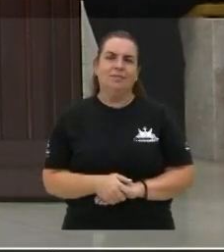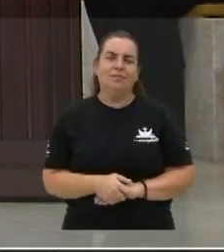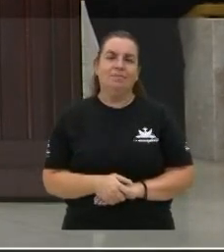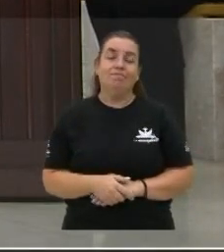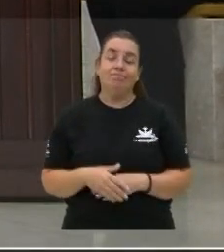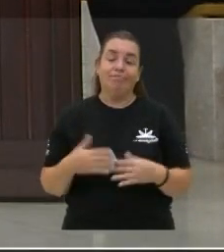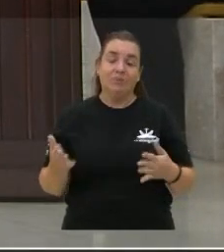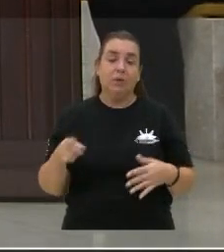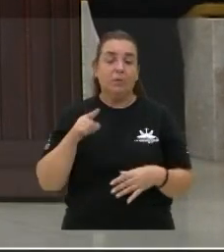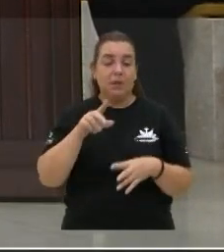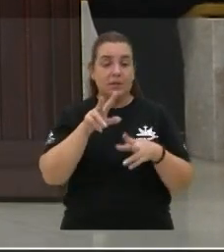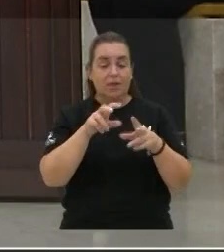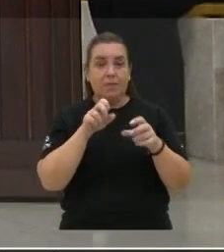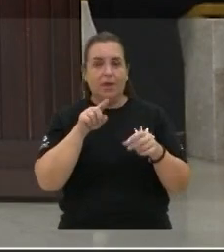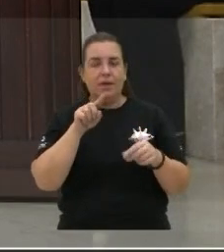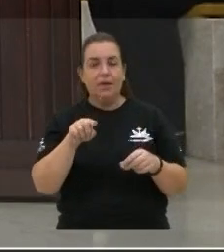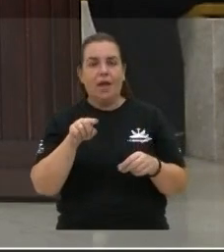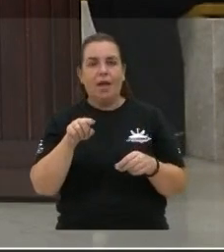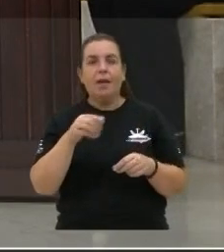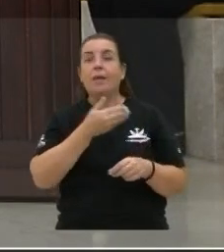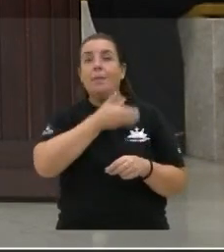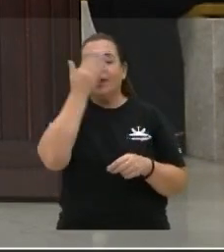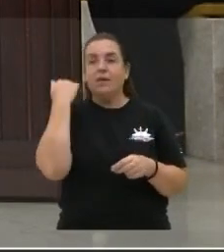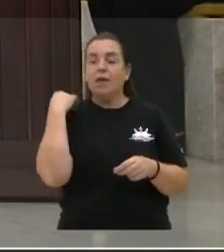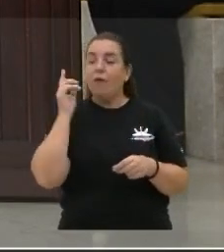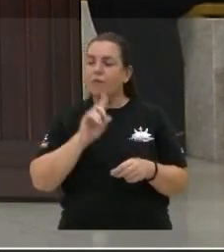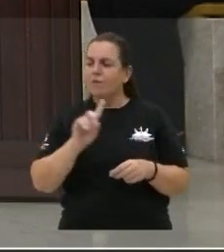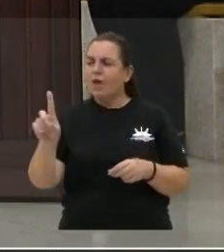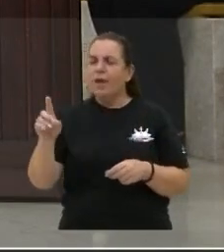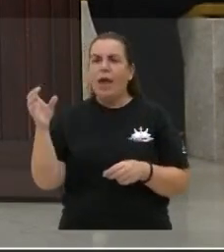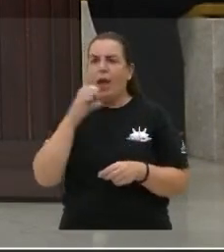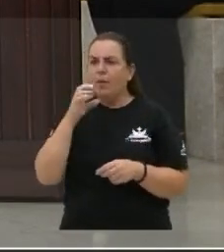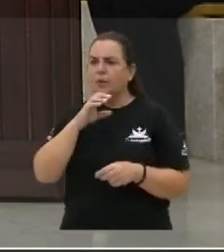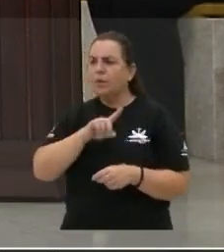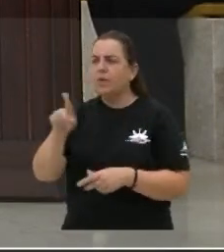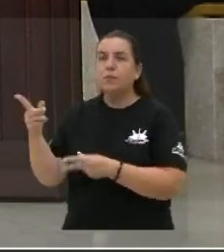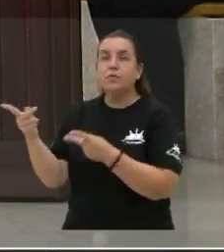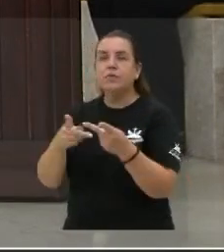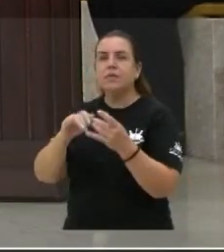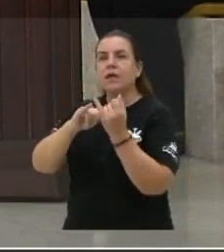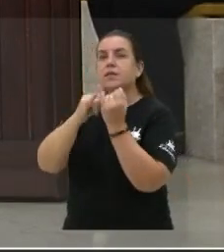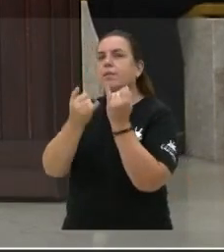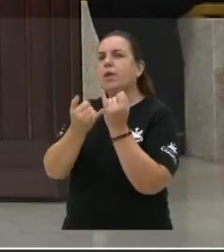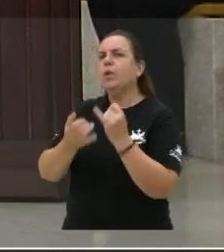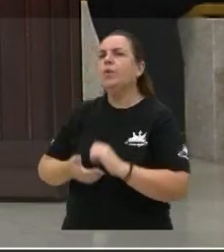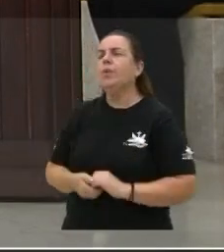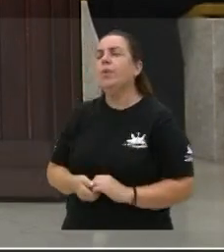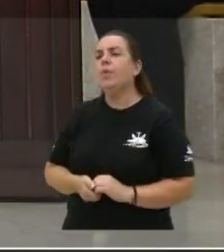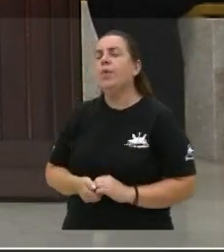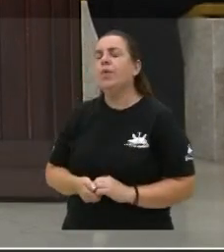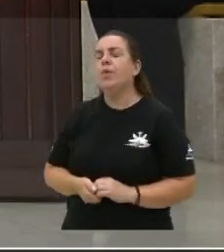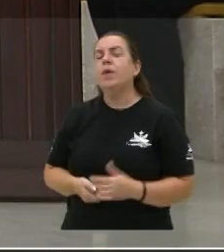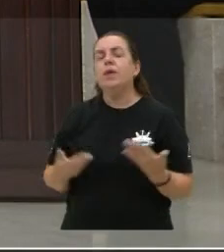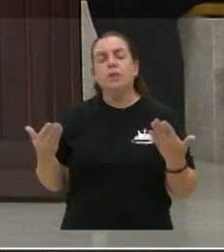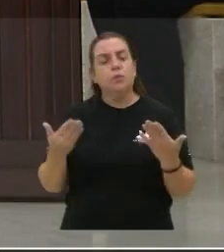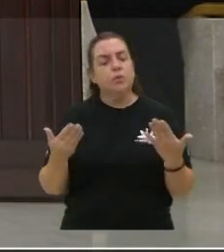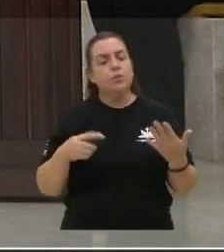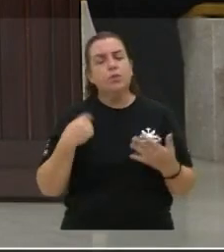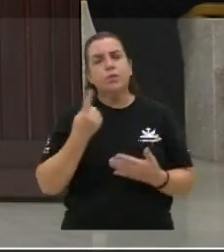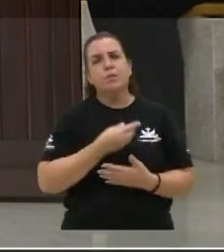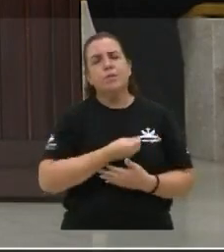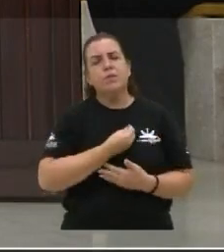menina sai apressadamente e vai fazer uma visita. Então hoje,